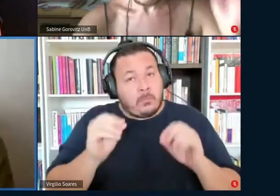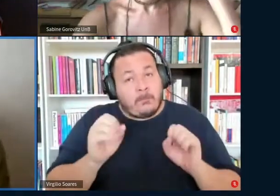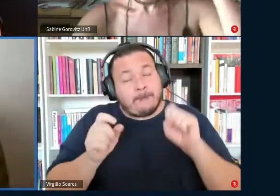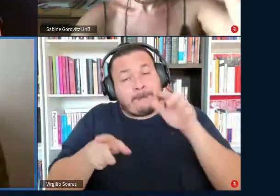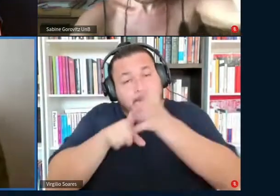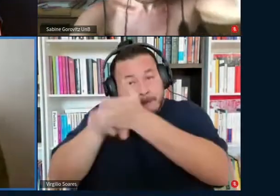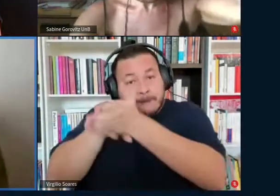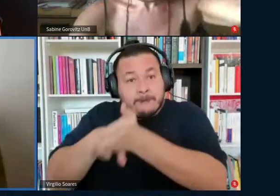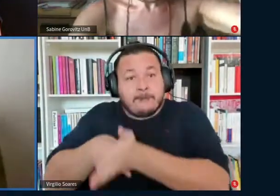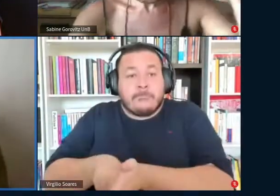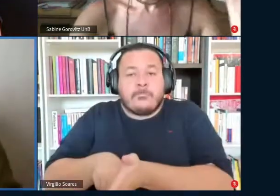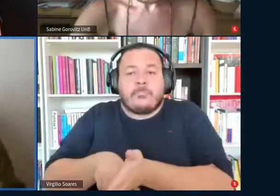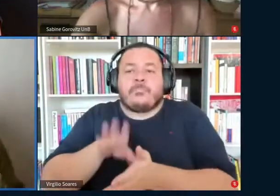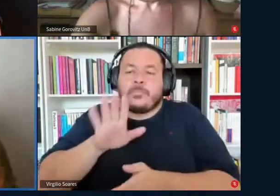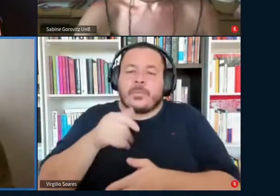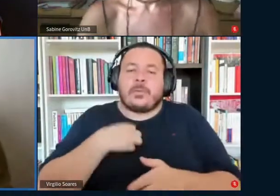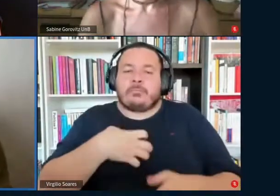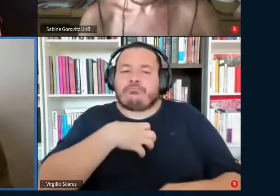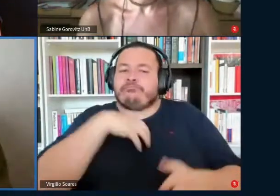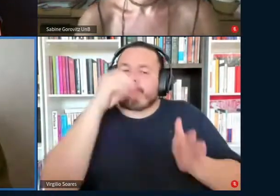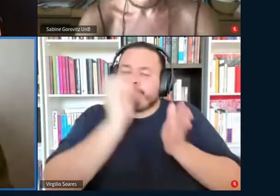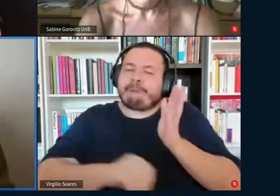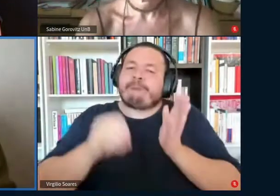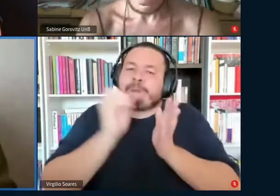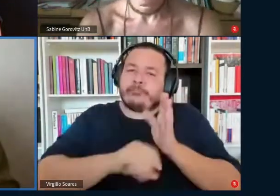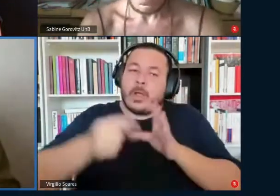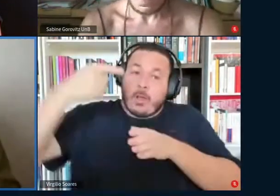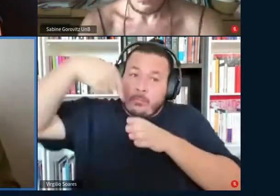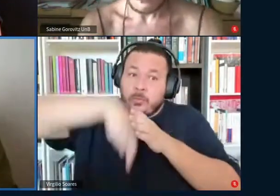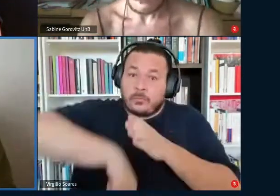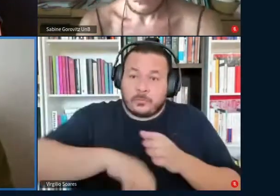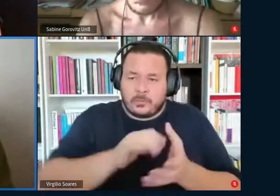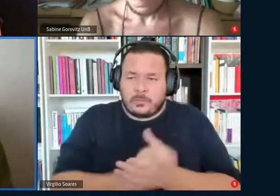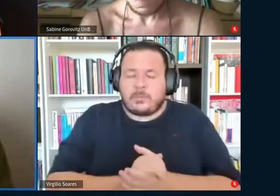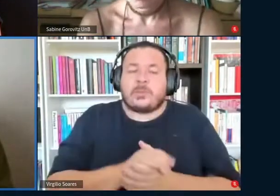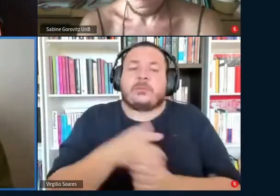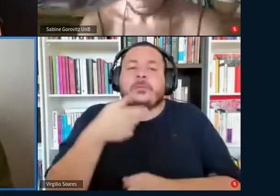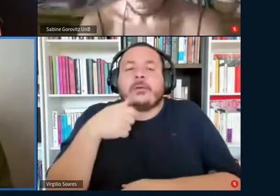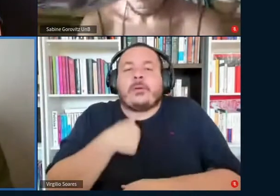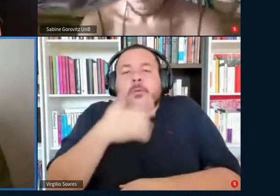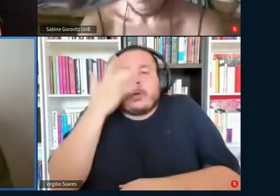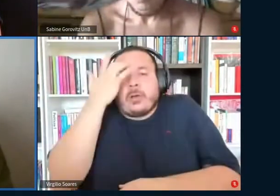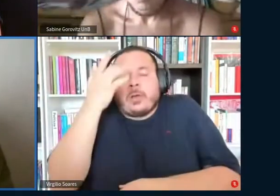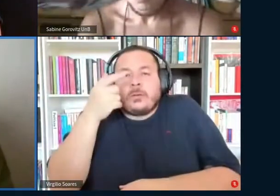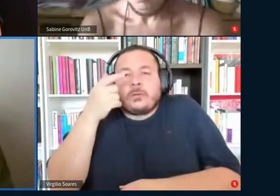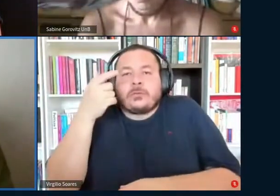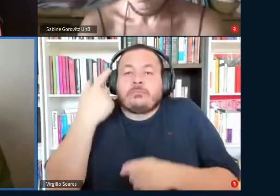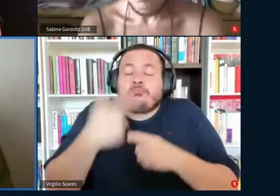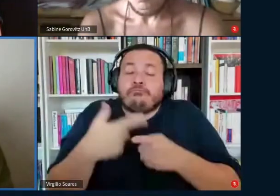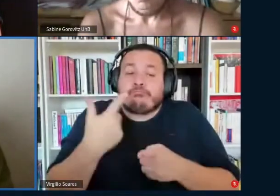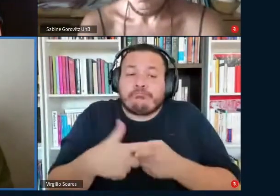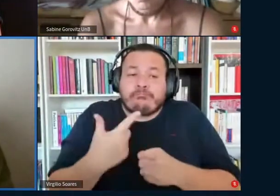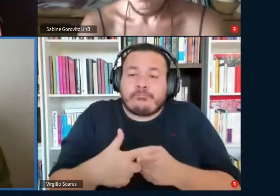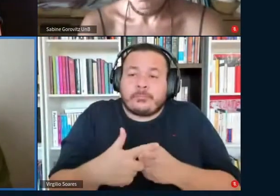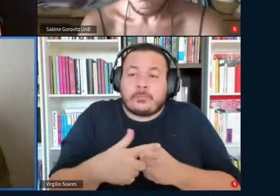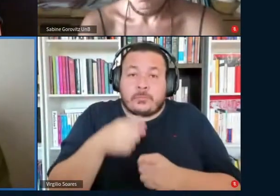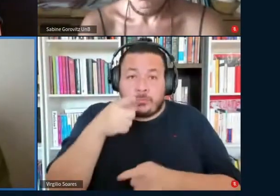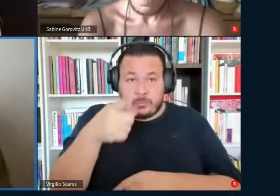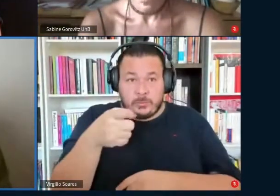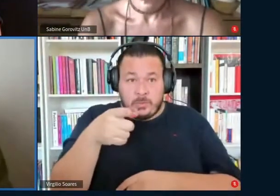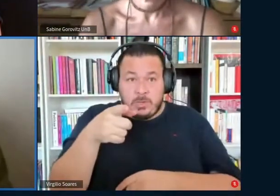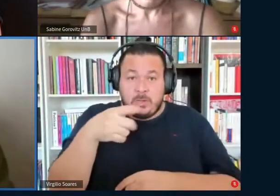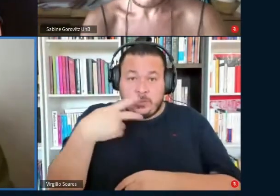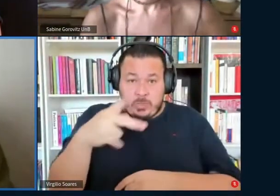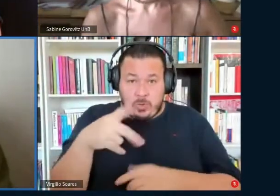para você consultar, mas eu senti falta de um aprofundamento aqui. Eu acho que é uma questão, porque, Pierre, o seu